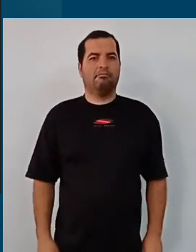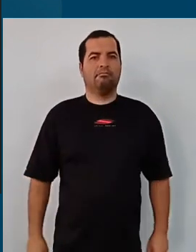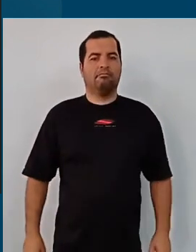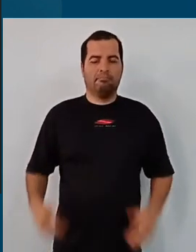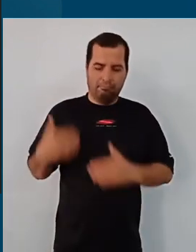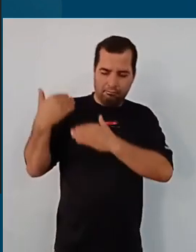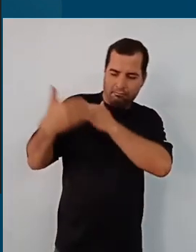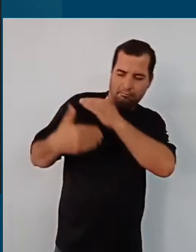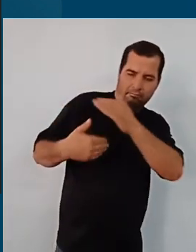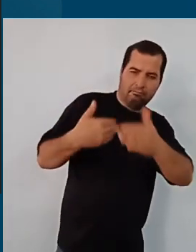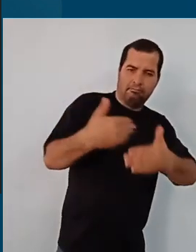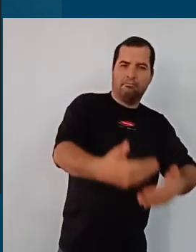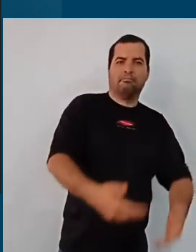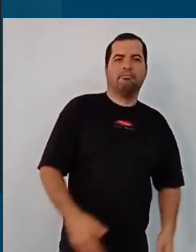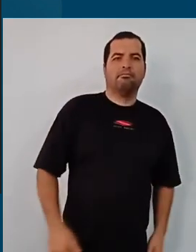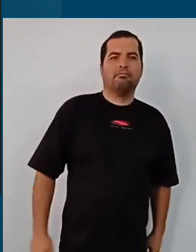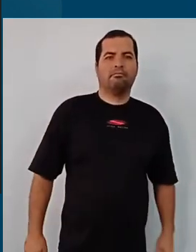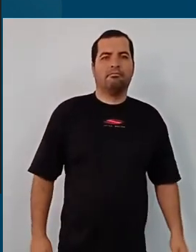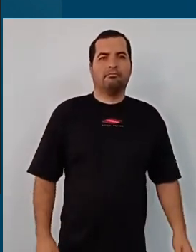ao longo do tempo.